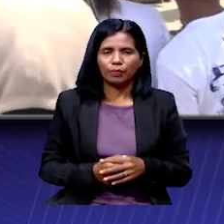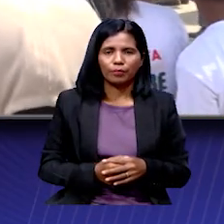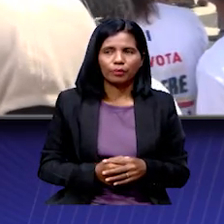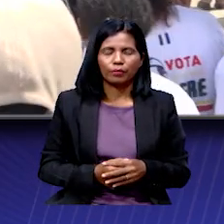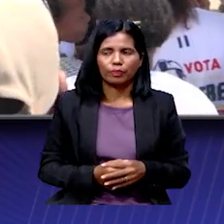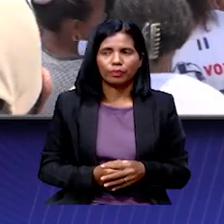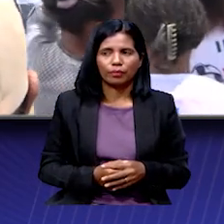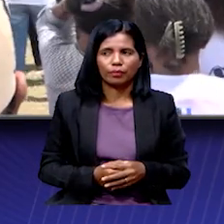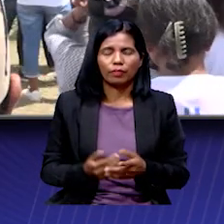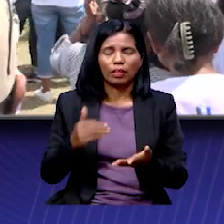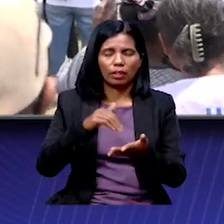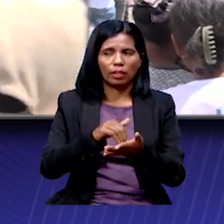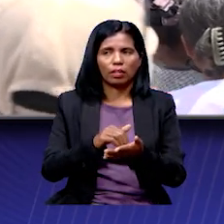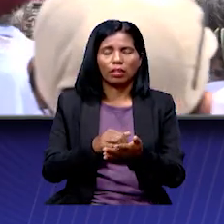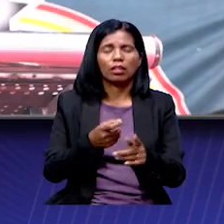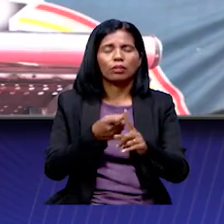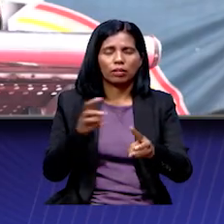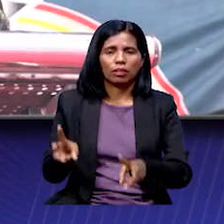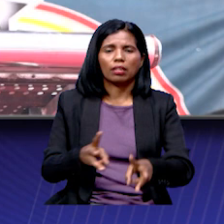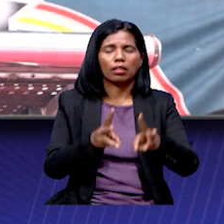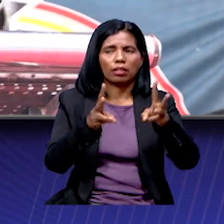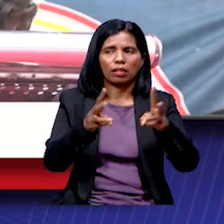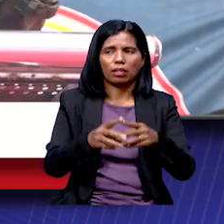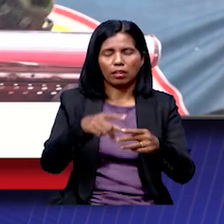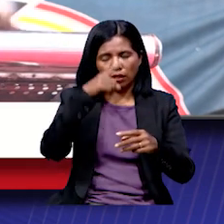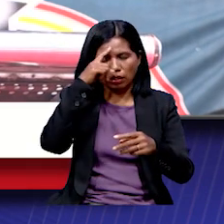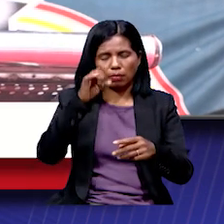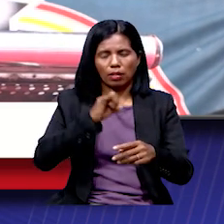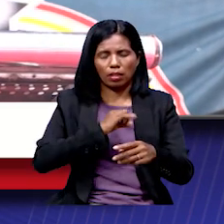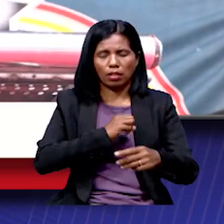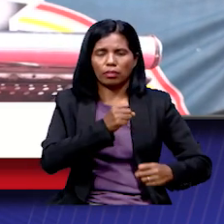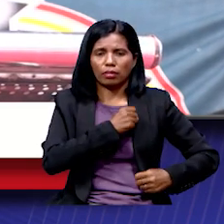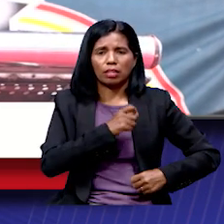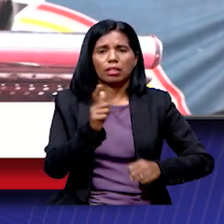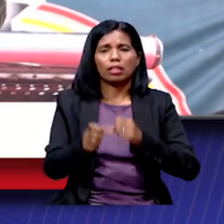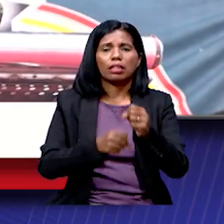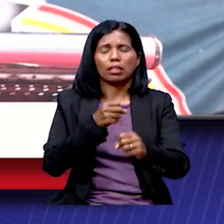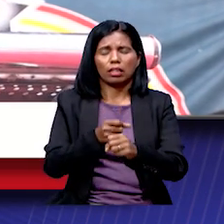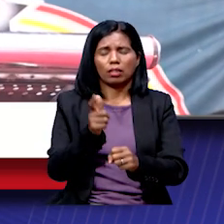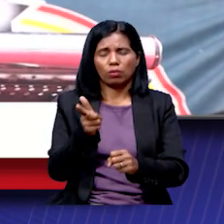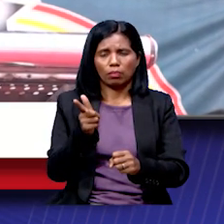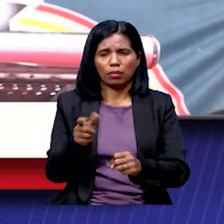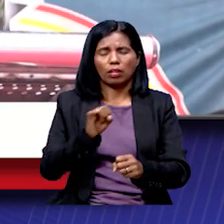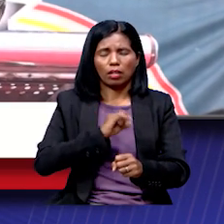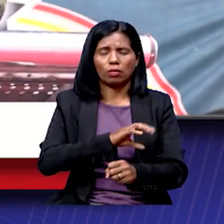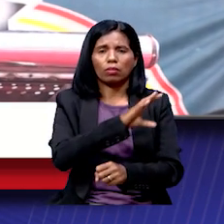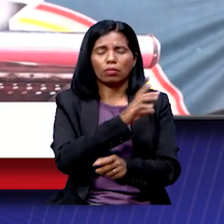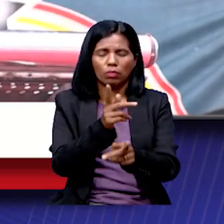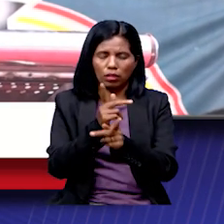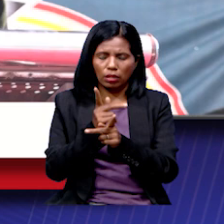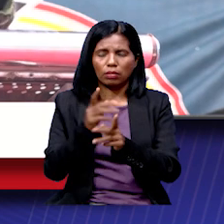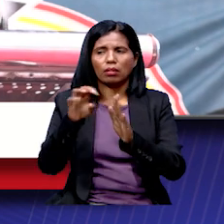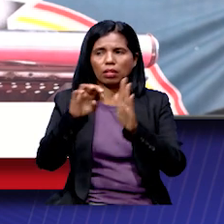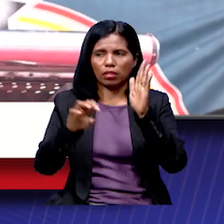Talai datam, husi dalam presidente da república. Tamba au militar tina ruano resi. Hau asigura estabilidade. Rai